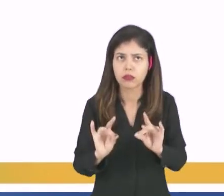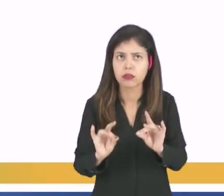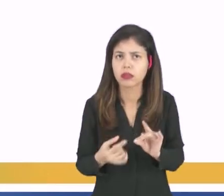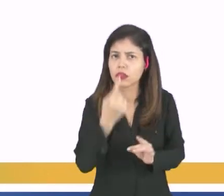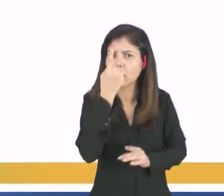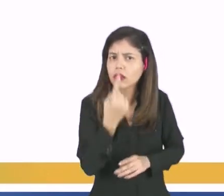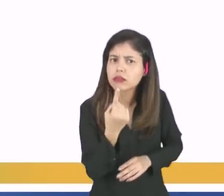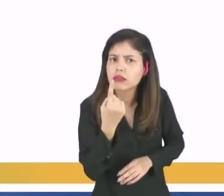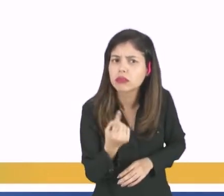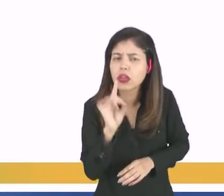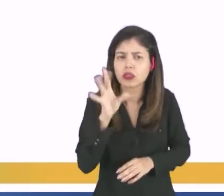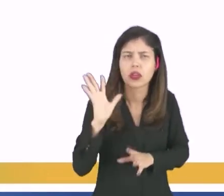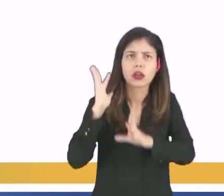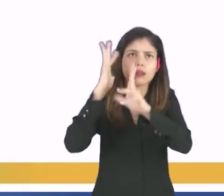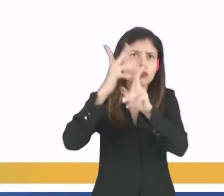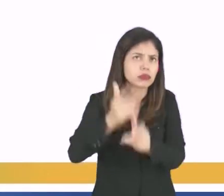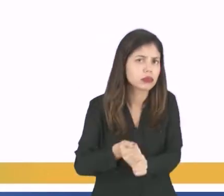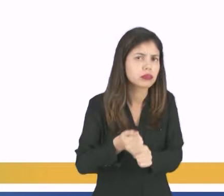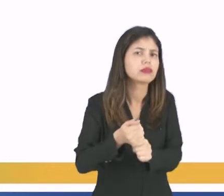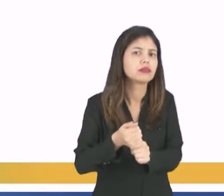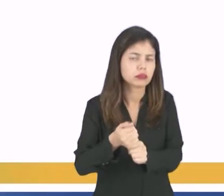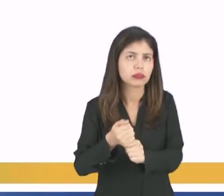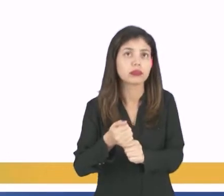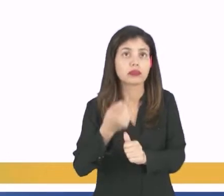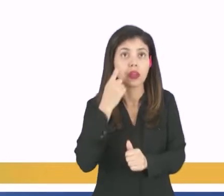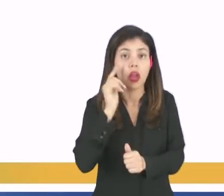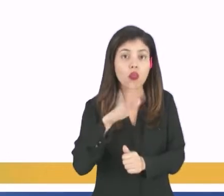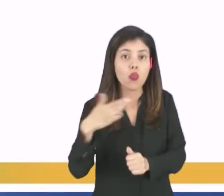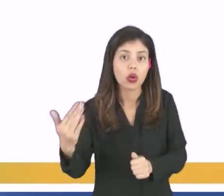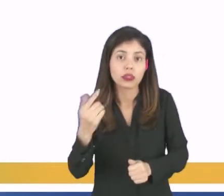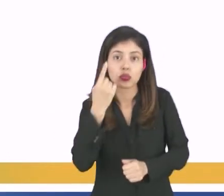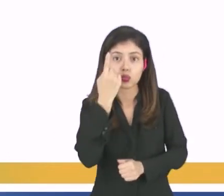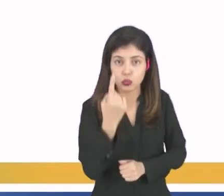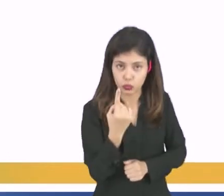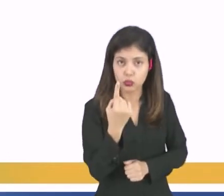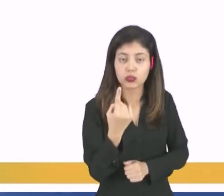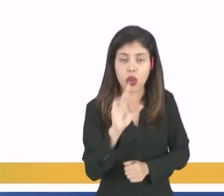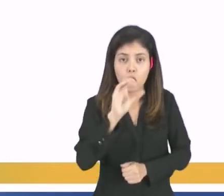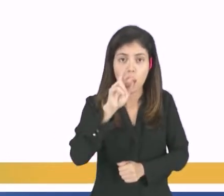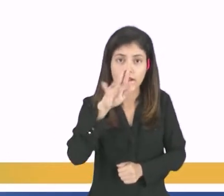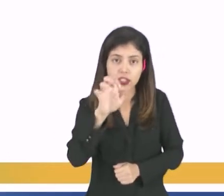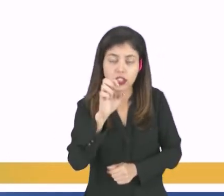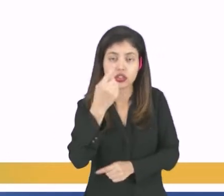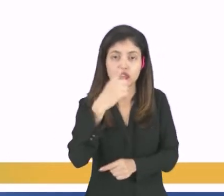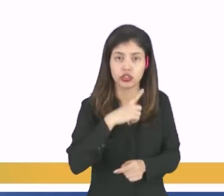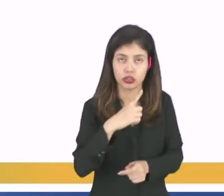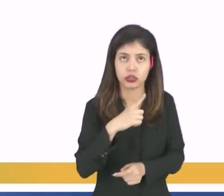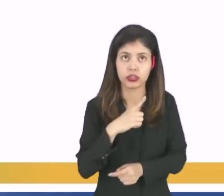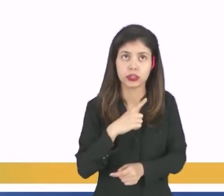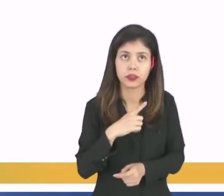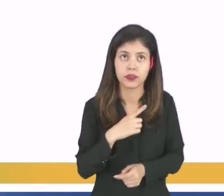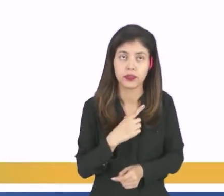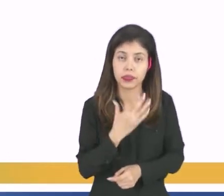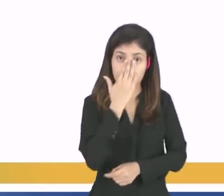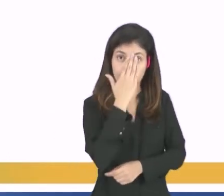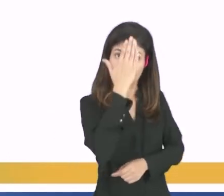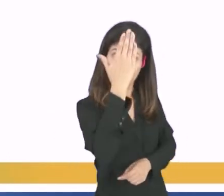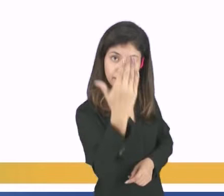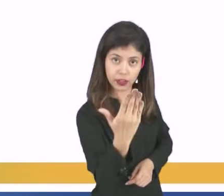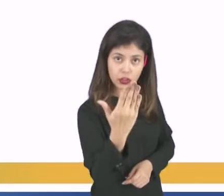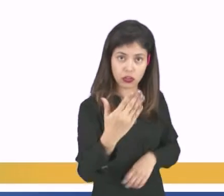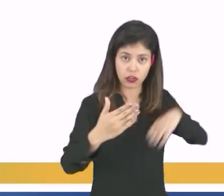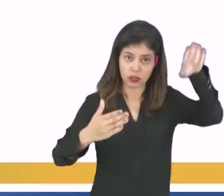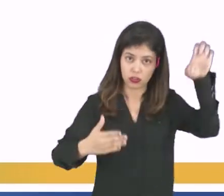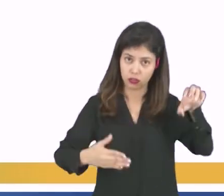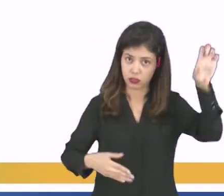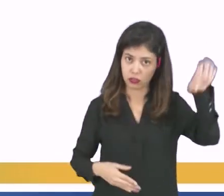do alumínio? Só para recapitular. Quando o índice ou o coeficiente estequiométrico, que fica aqui, ó, na frente ou do lado